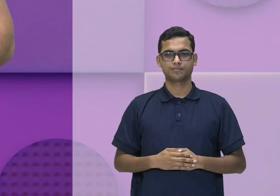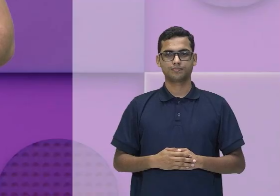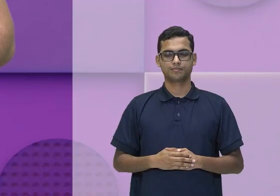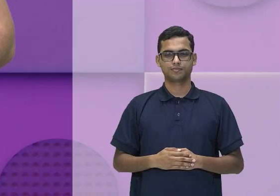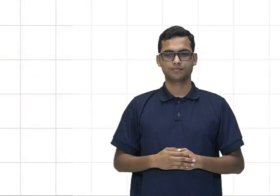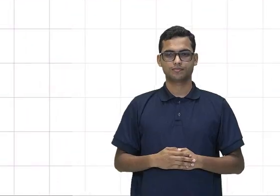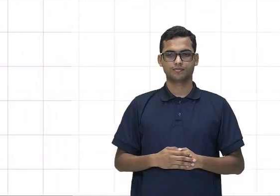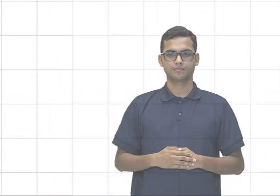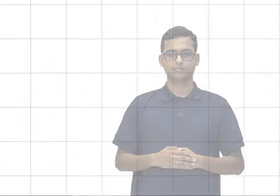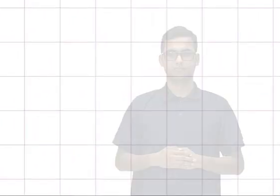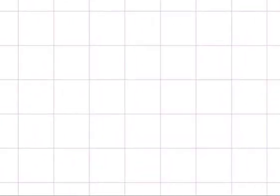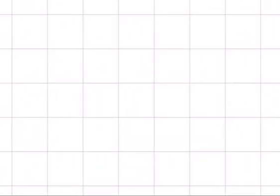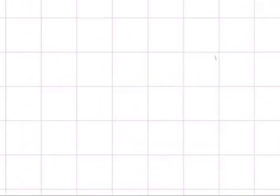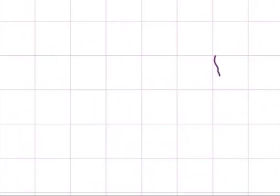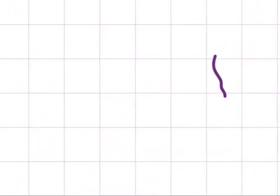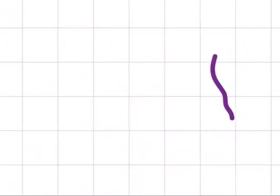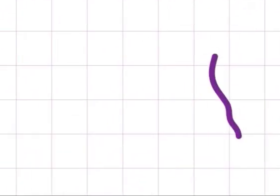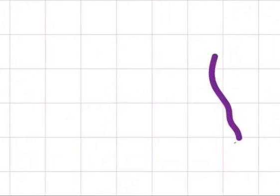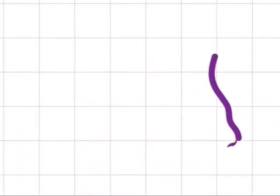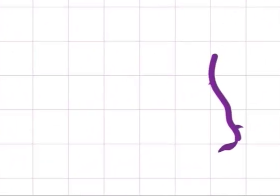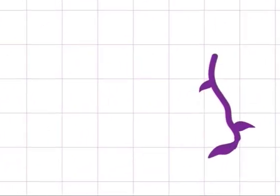aula.